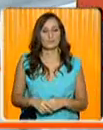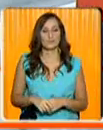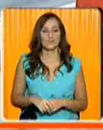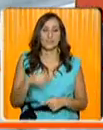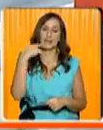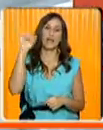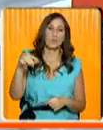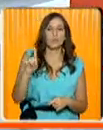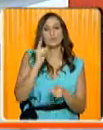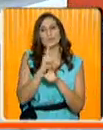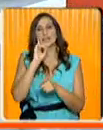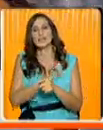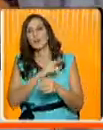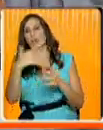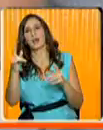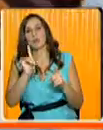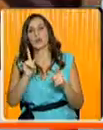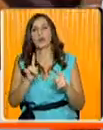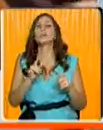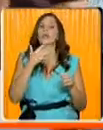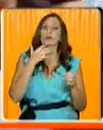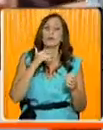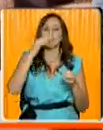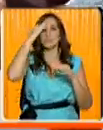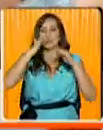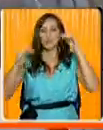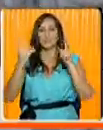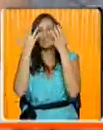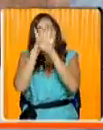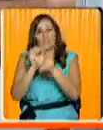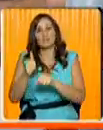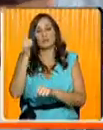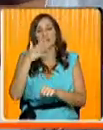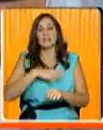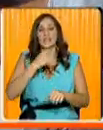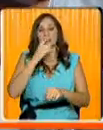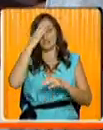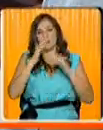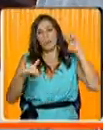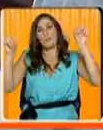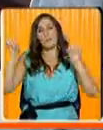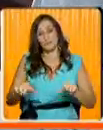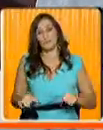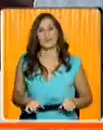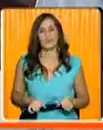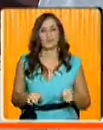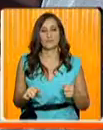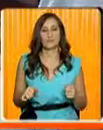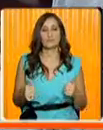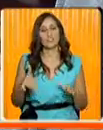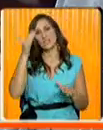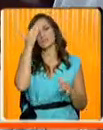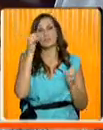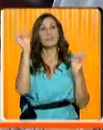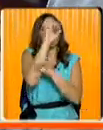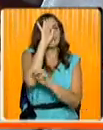Desculpe, não concordo, porque aquela senhora, por acaso, não é profundamente desequilibrada. E como disfarça melhor ainda, é mais desequilibrada. E, portanto, somos mas achamos